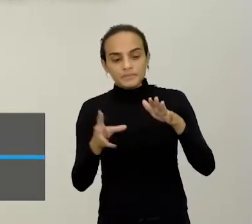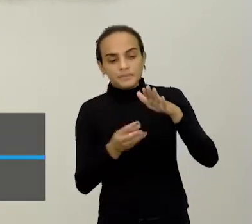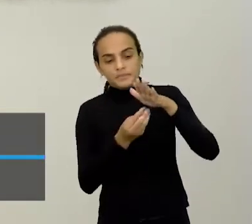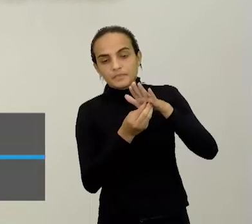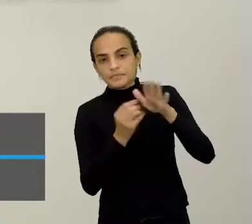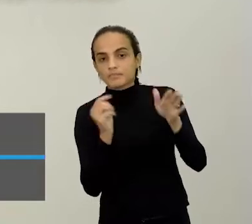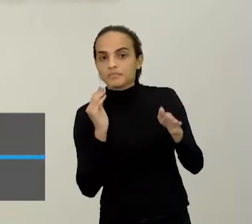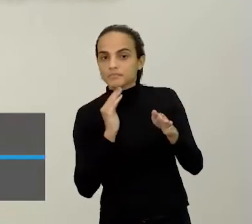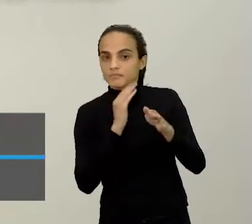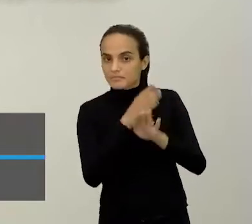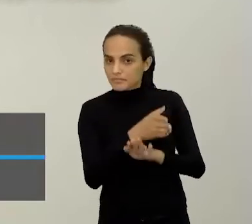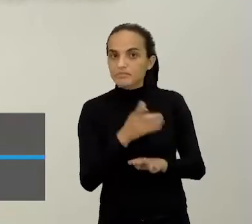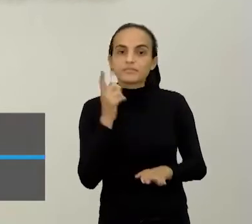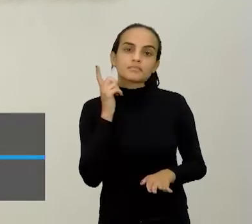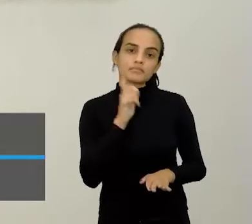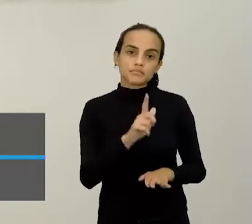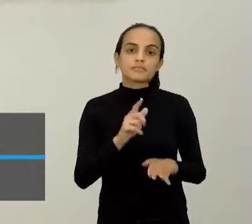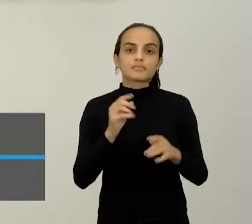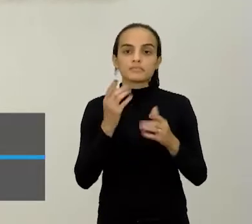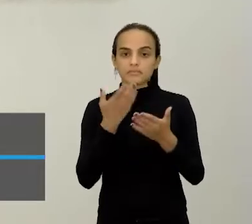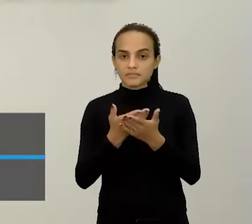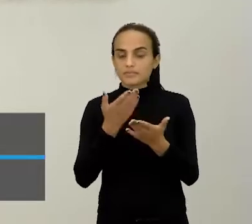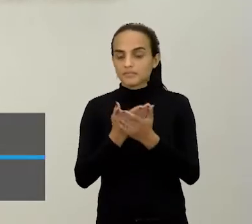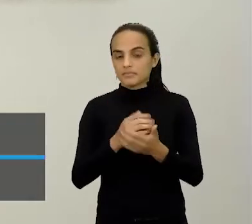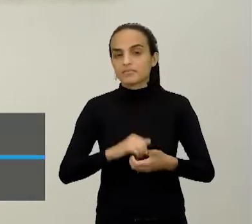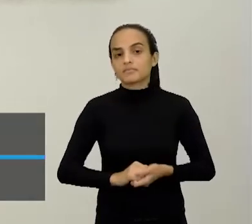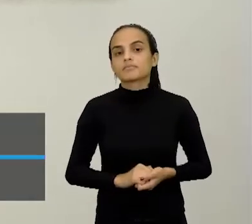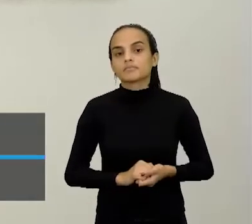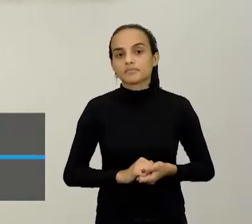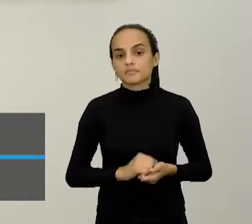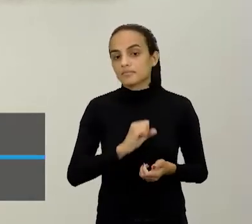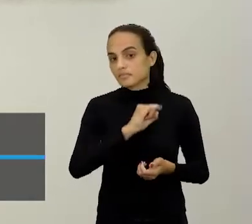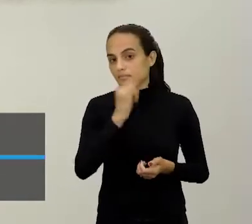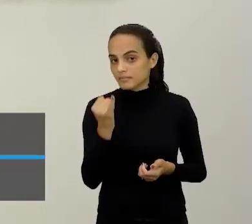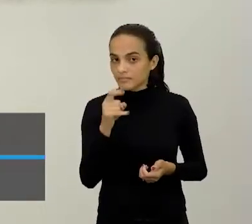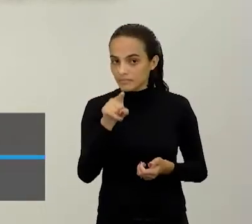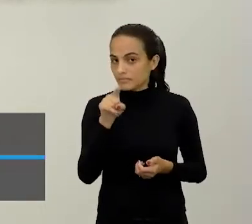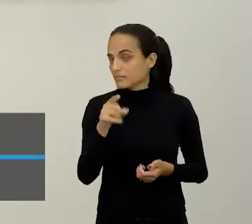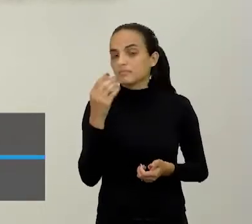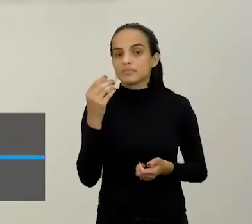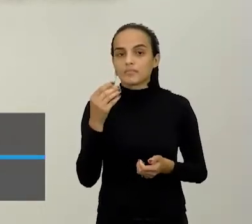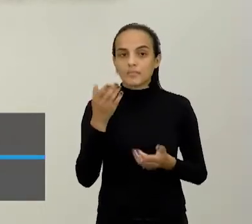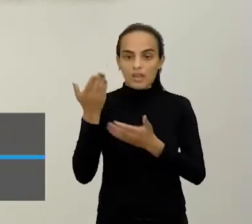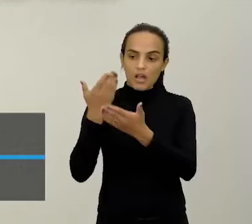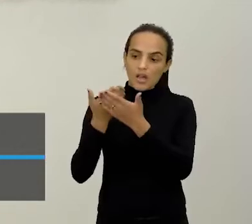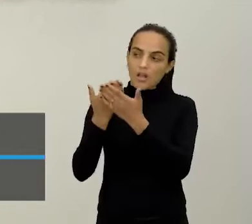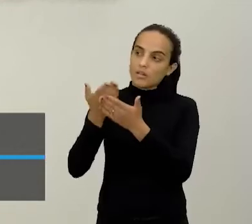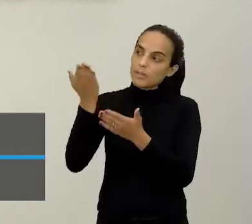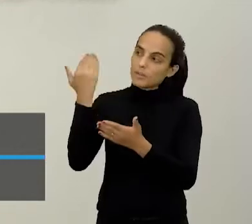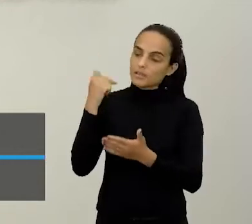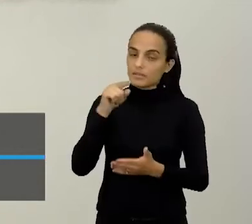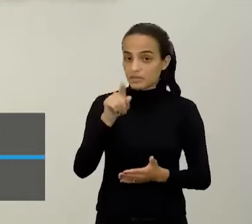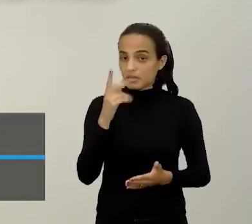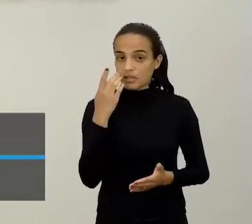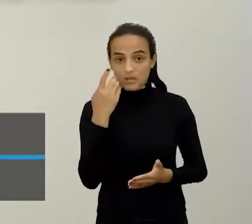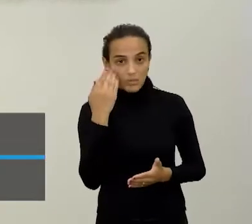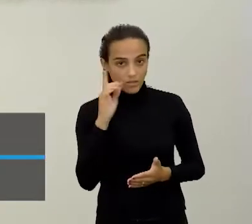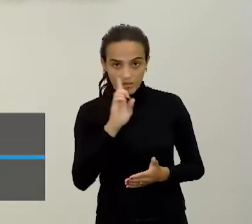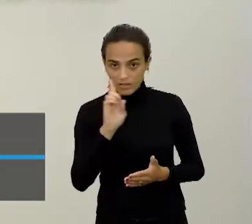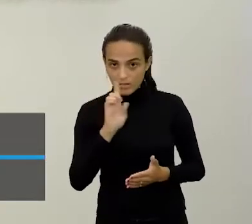ligação polar e apolar, você não vai entender os outros assuntos, que é ligação de hidrogênio, de